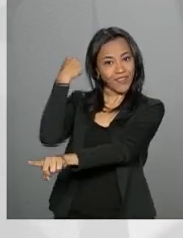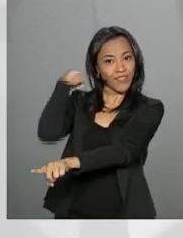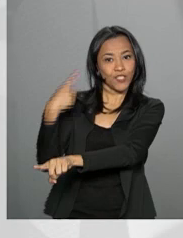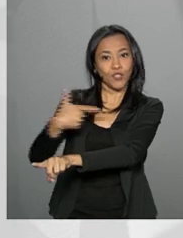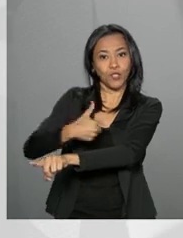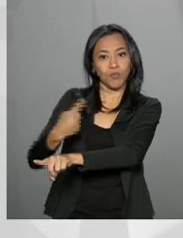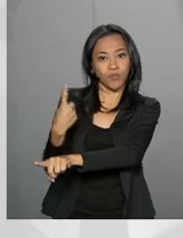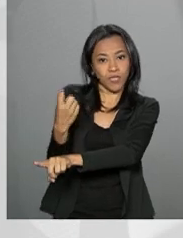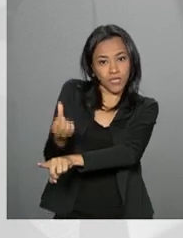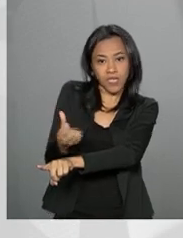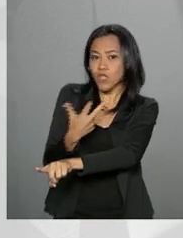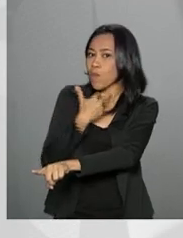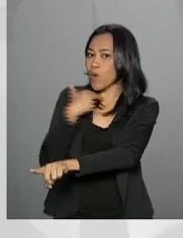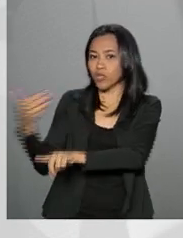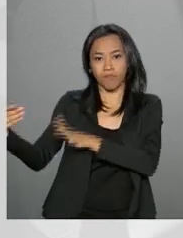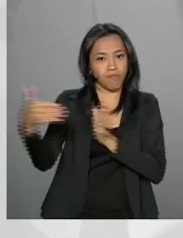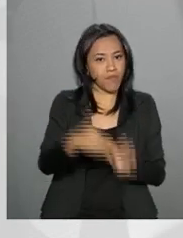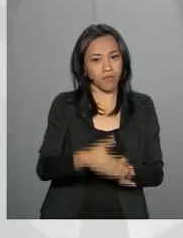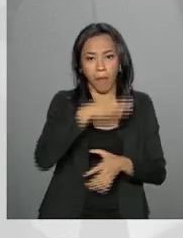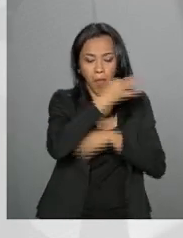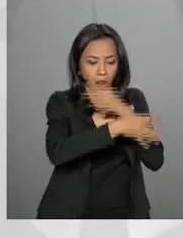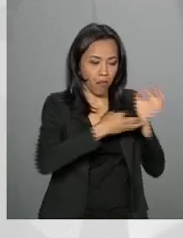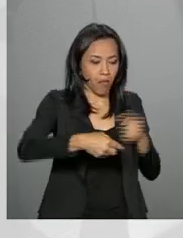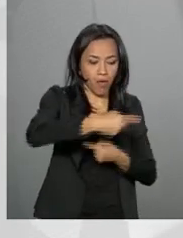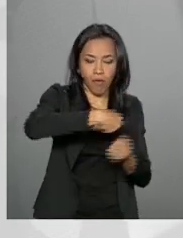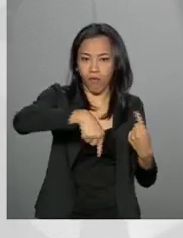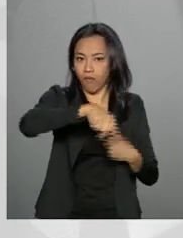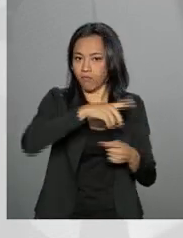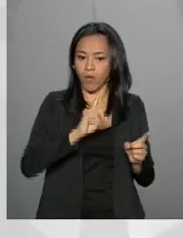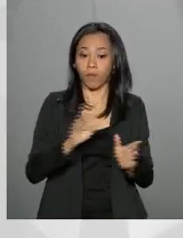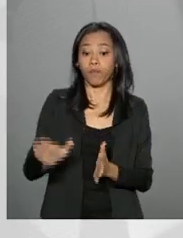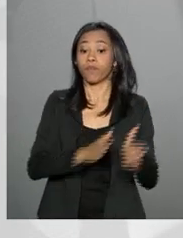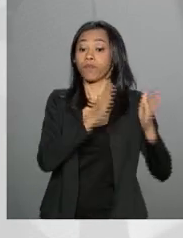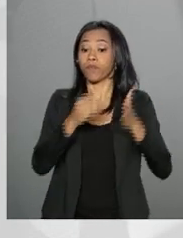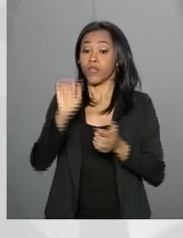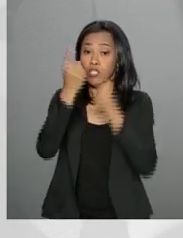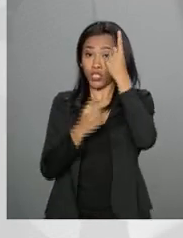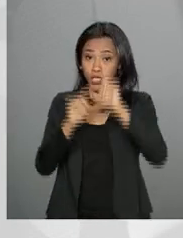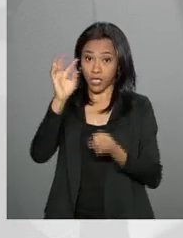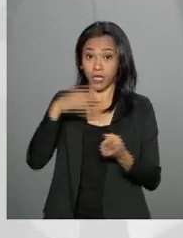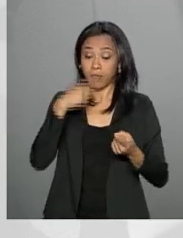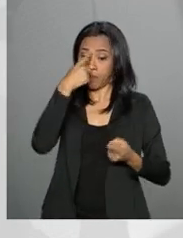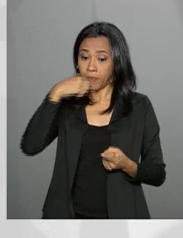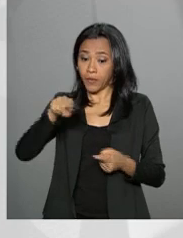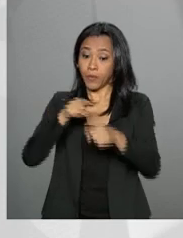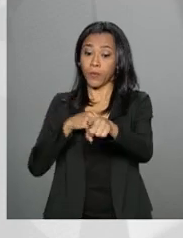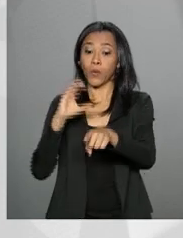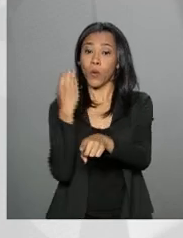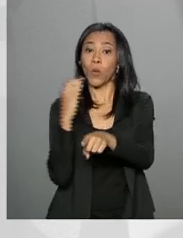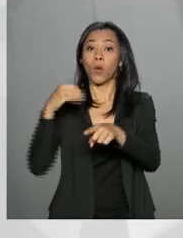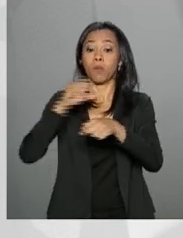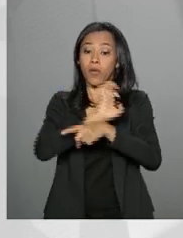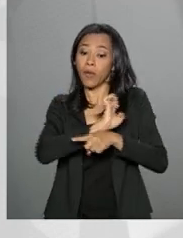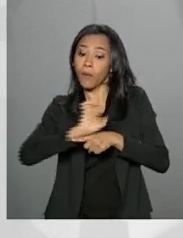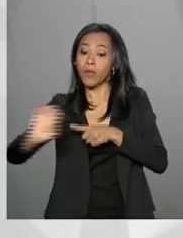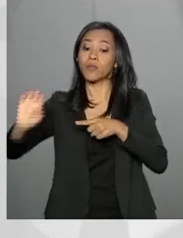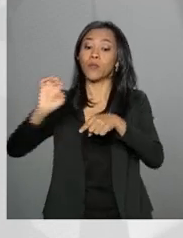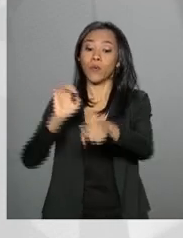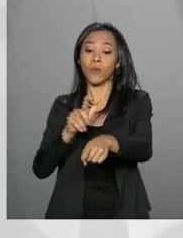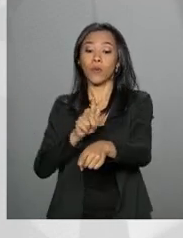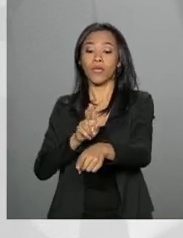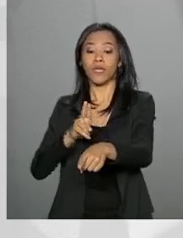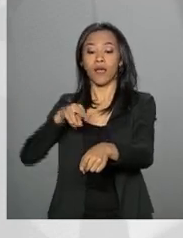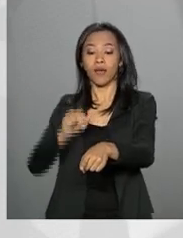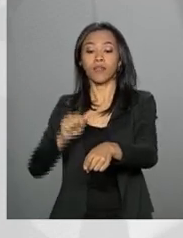e não pode participar das reuniões do bloco chile peru colômbia equador guiana e suriname são estados